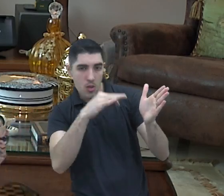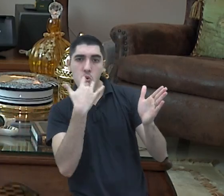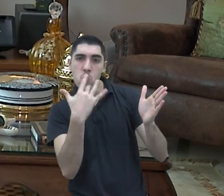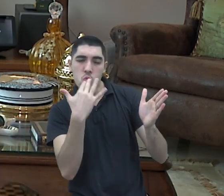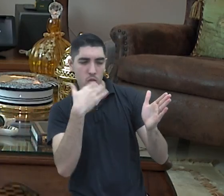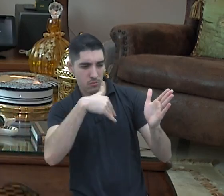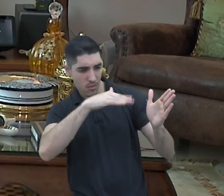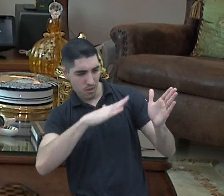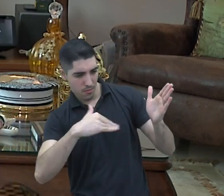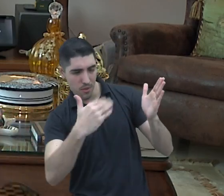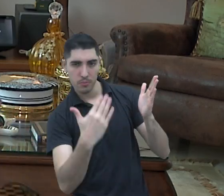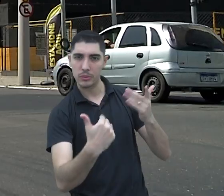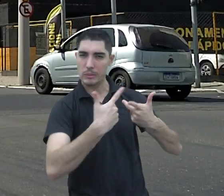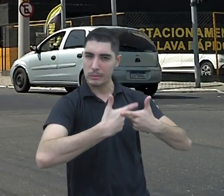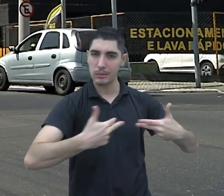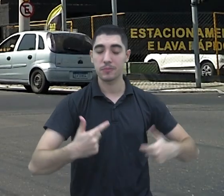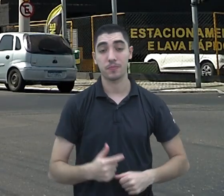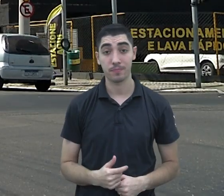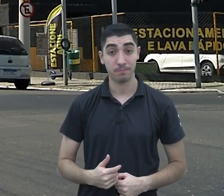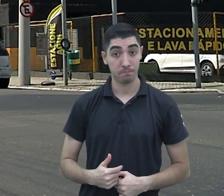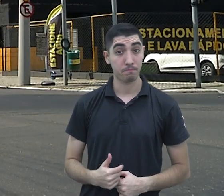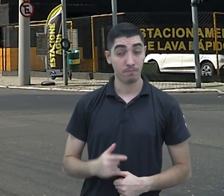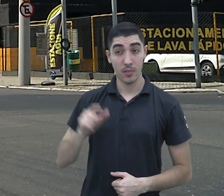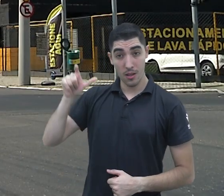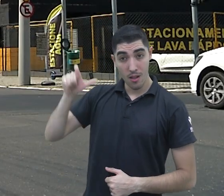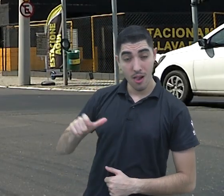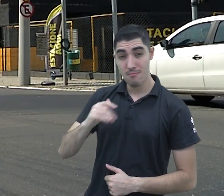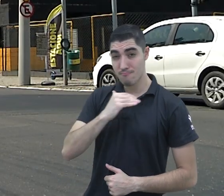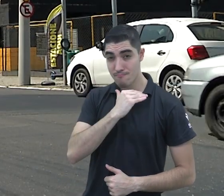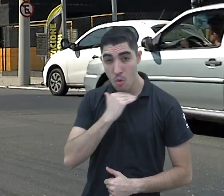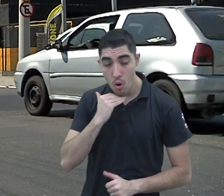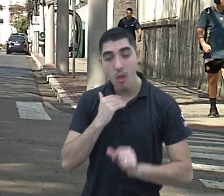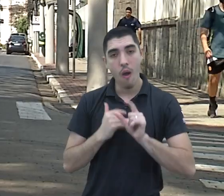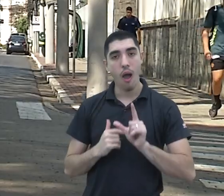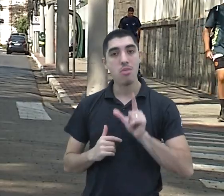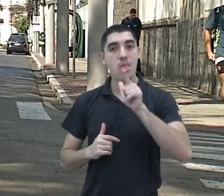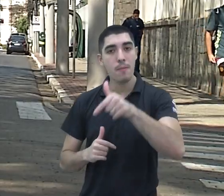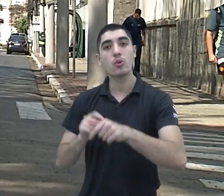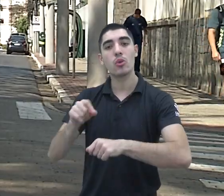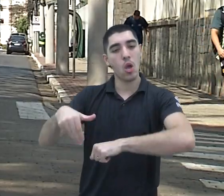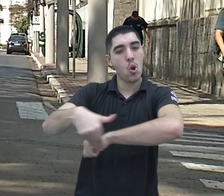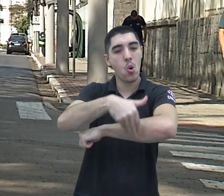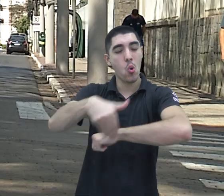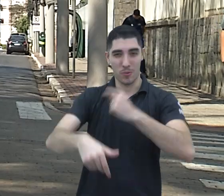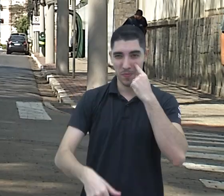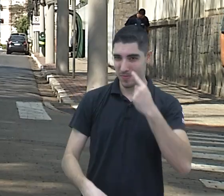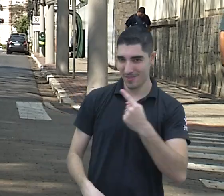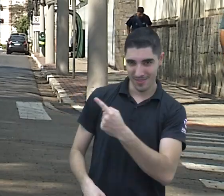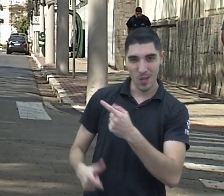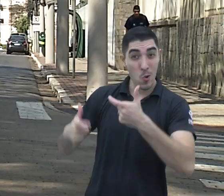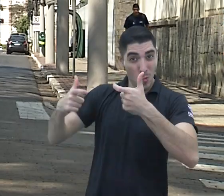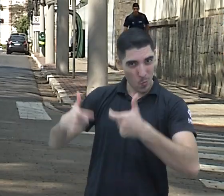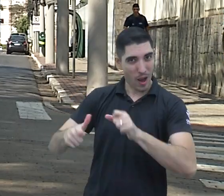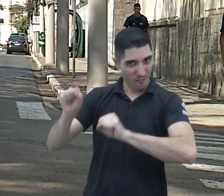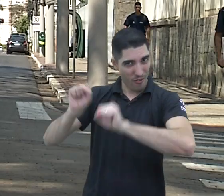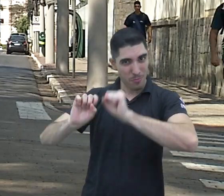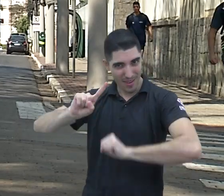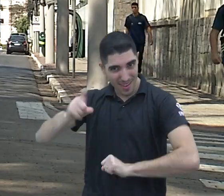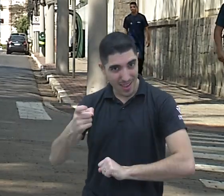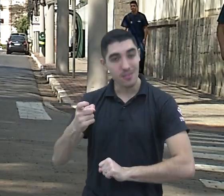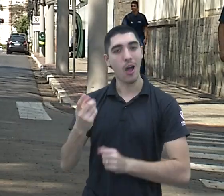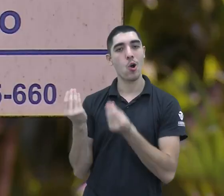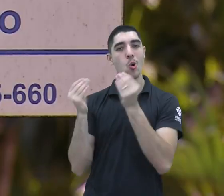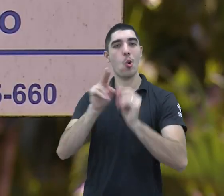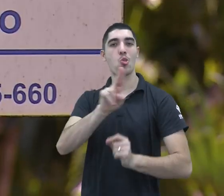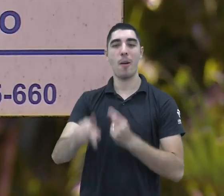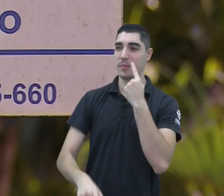coisa, então além de esmaltar e pintar. Pouco tempo após a morte de Eugênio, a rua onde ficava a fábrica recebeu o nome do